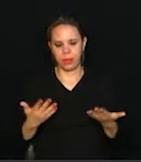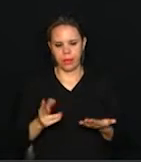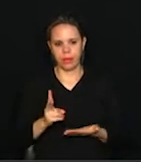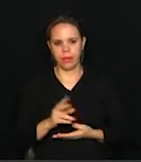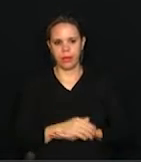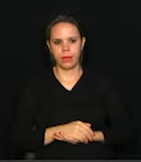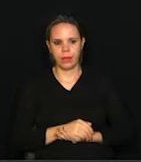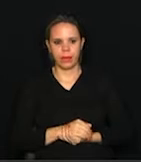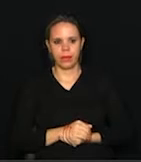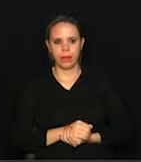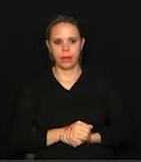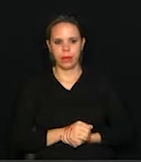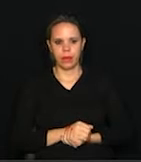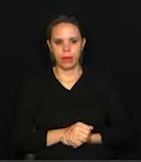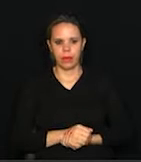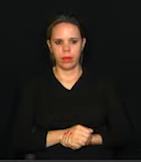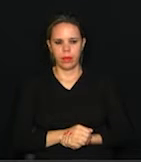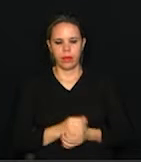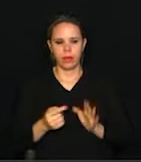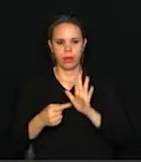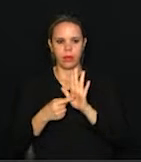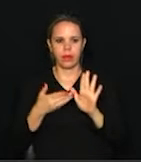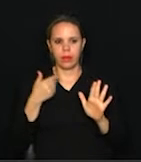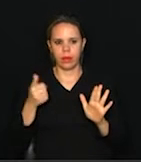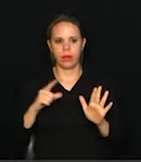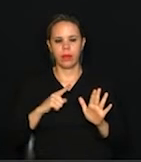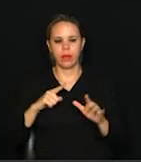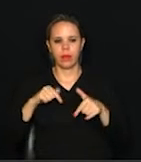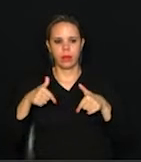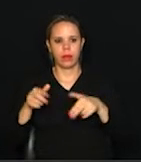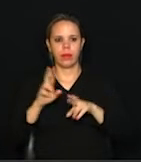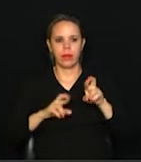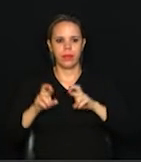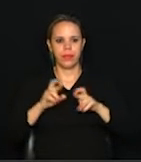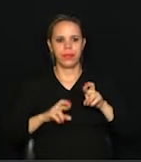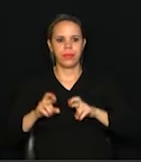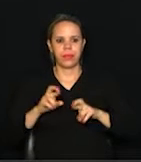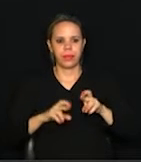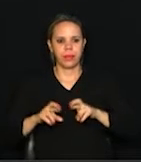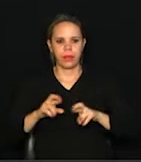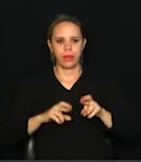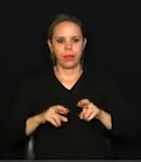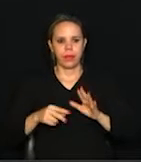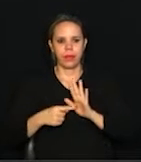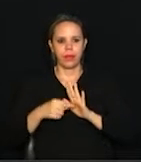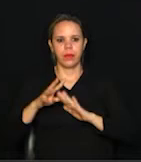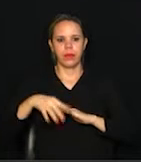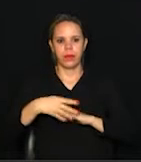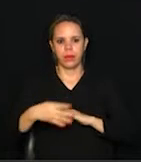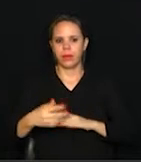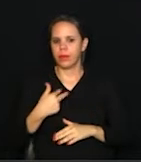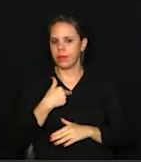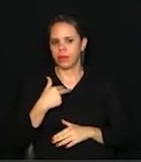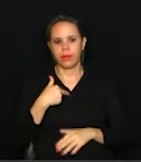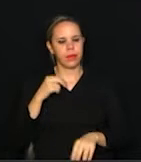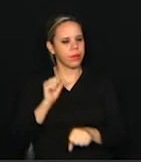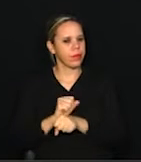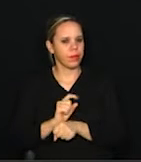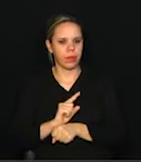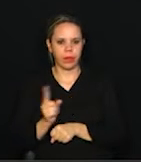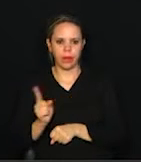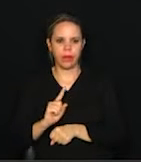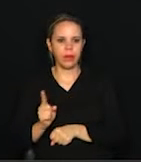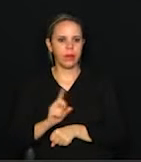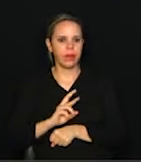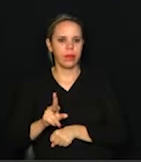permanentes. Ilustrando melhor, eu tenho ações de fiscalização, de sinalização, que eu não posso parar. Não é